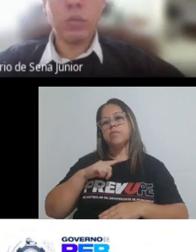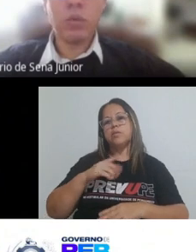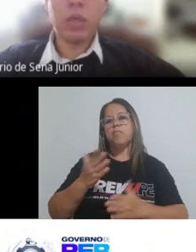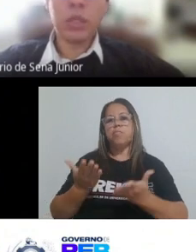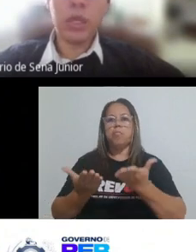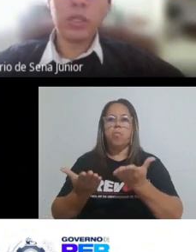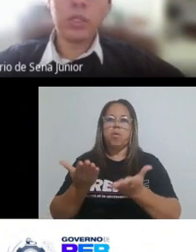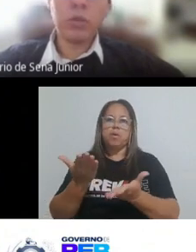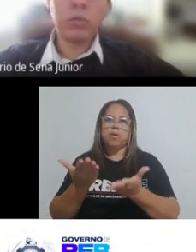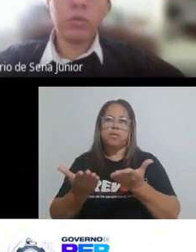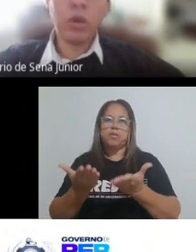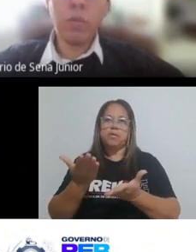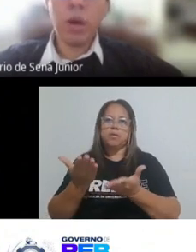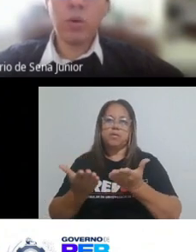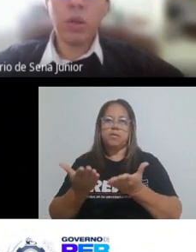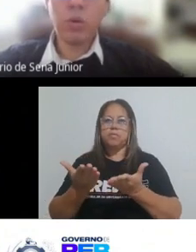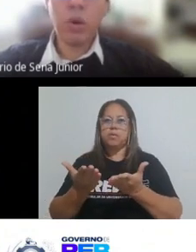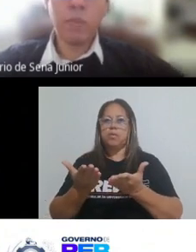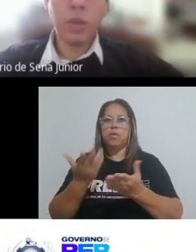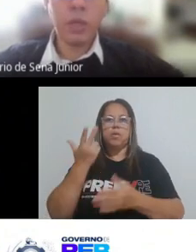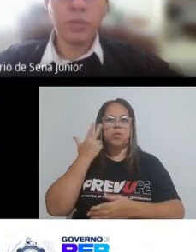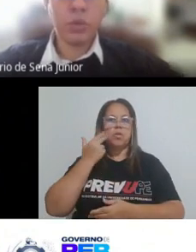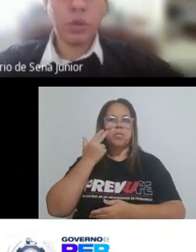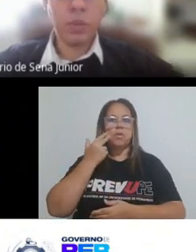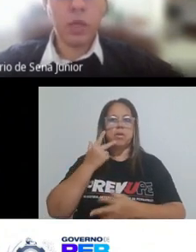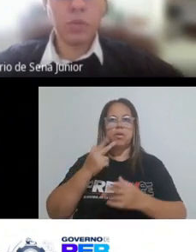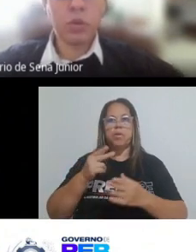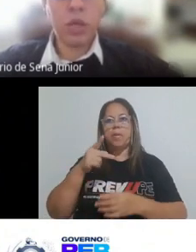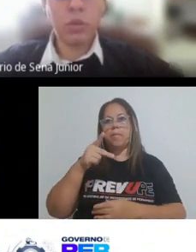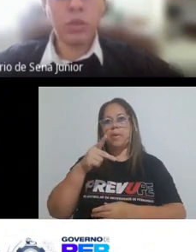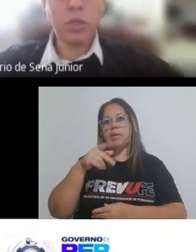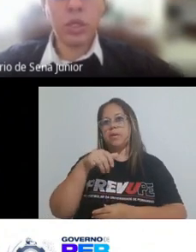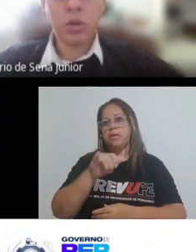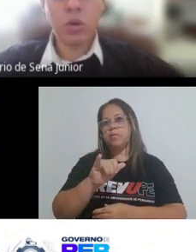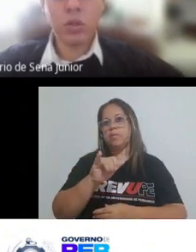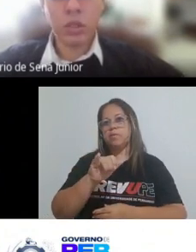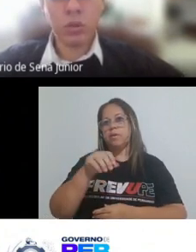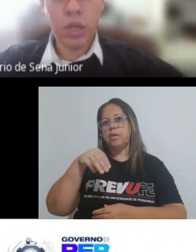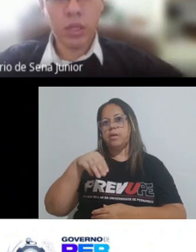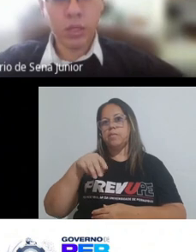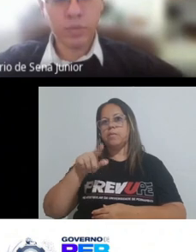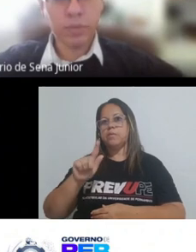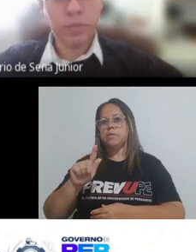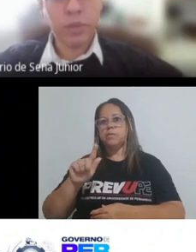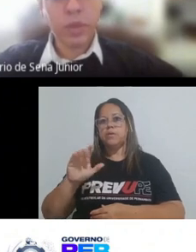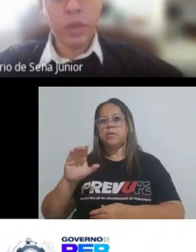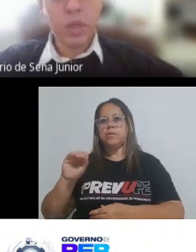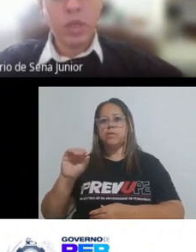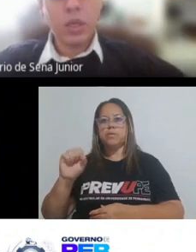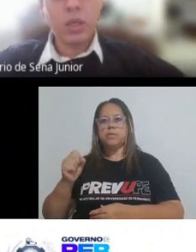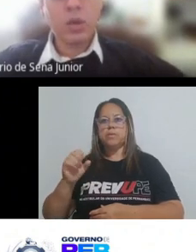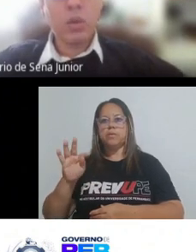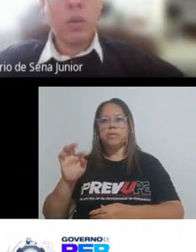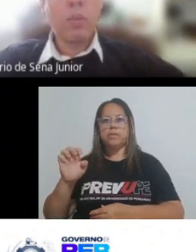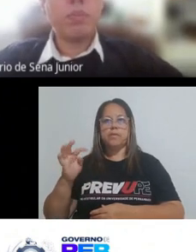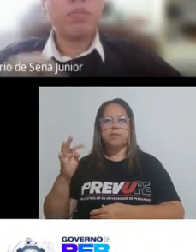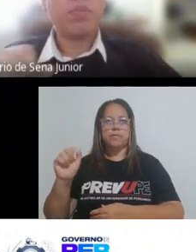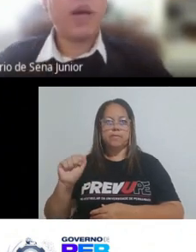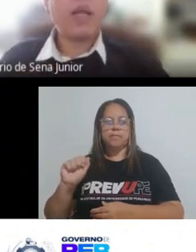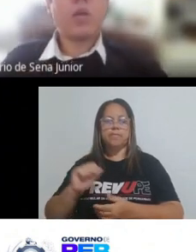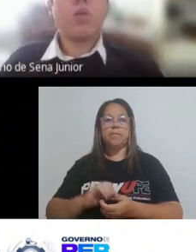equilíbrio nessa direção normal igual a PY, onde PY é MG cosseno teta. Então,